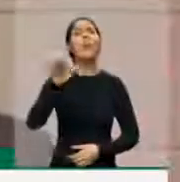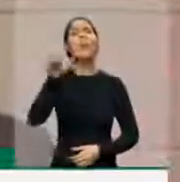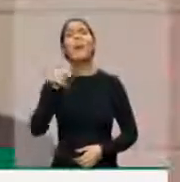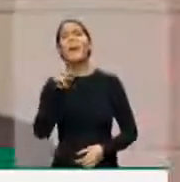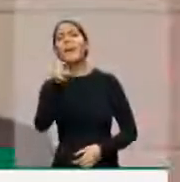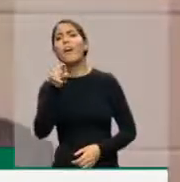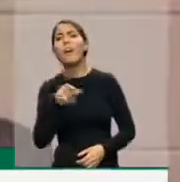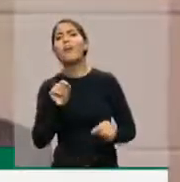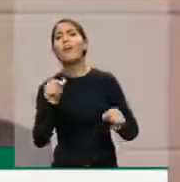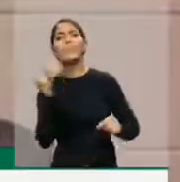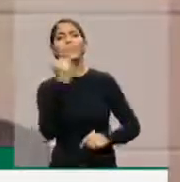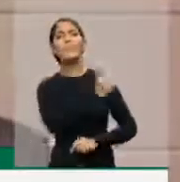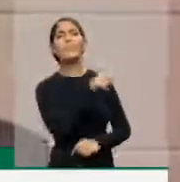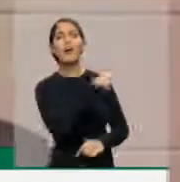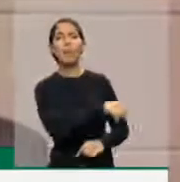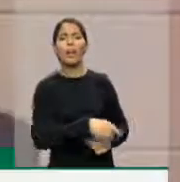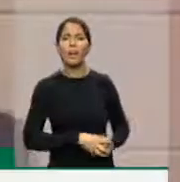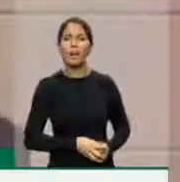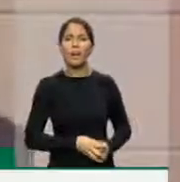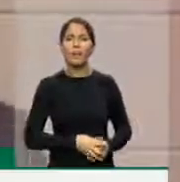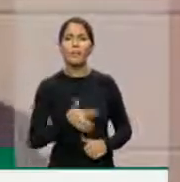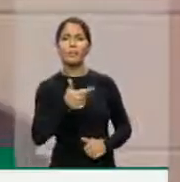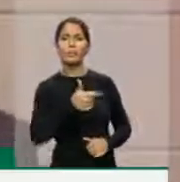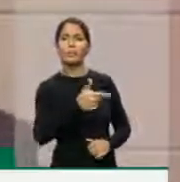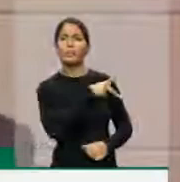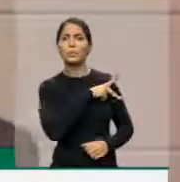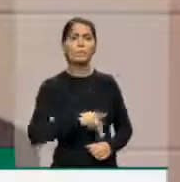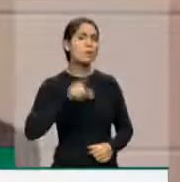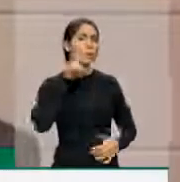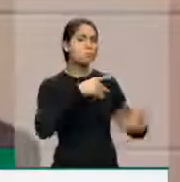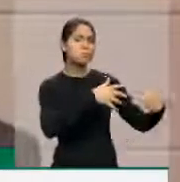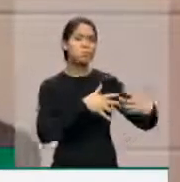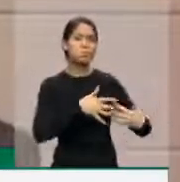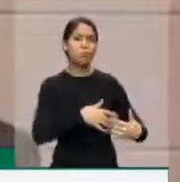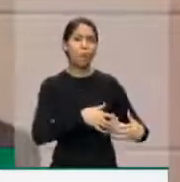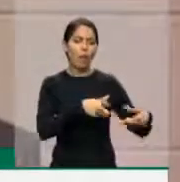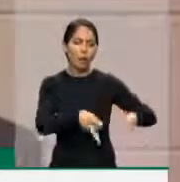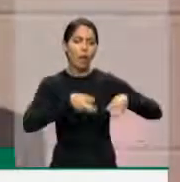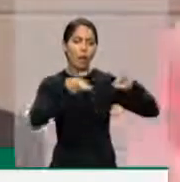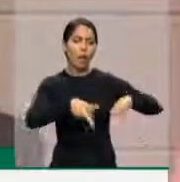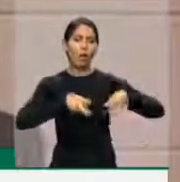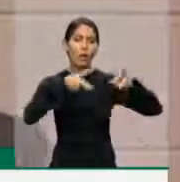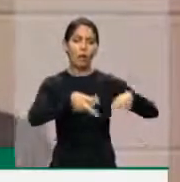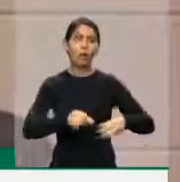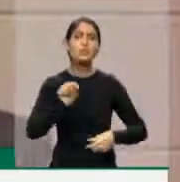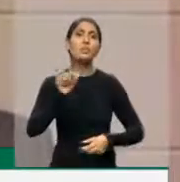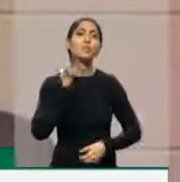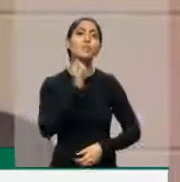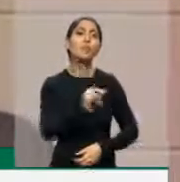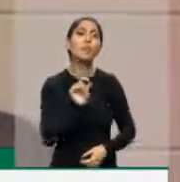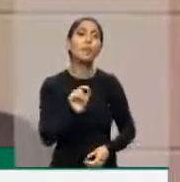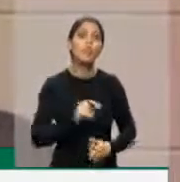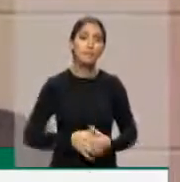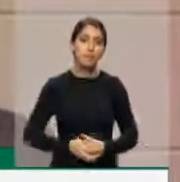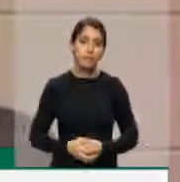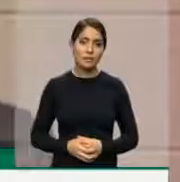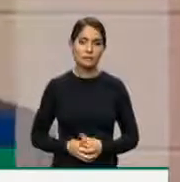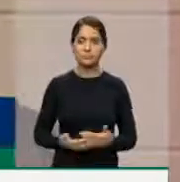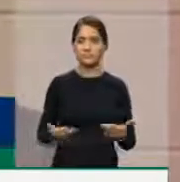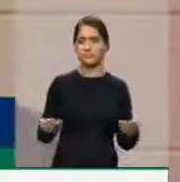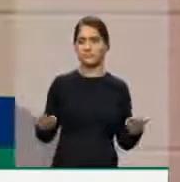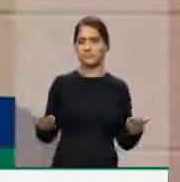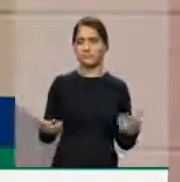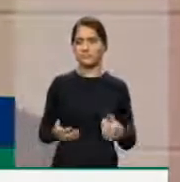Al Gore, que ele queria explorar a Amazônia com os Estados Unidos? Esse filme é um documentário,